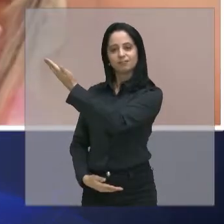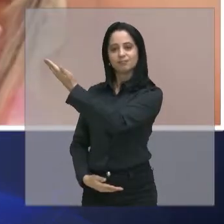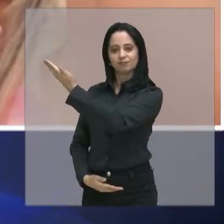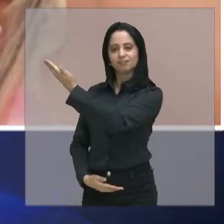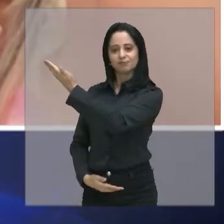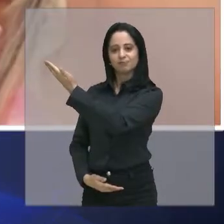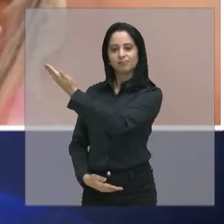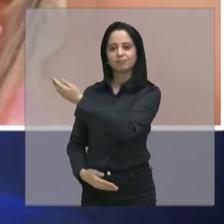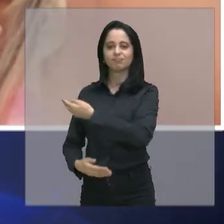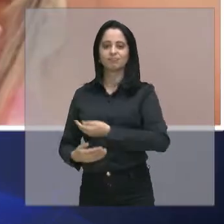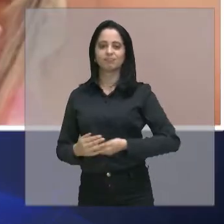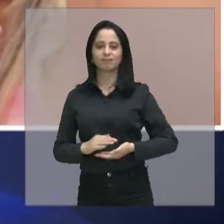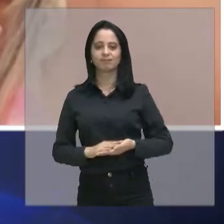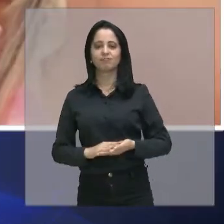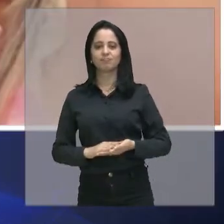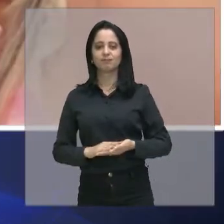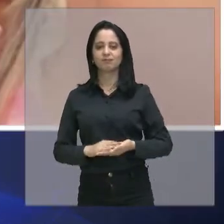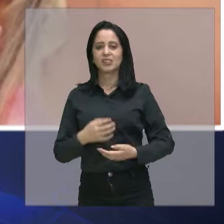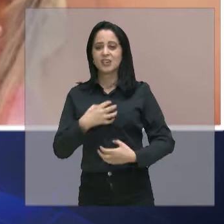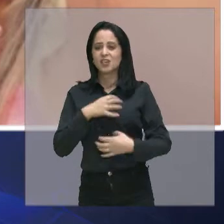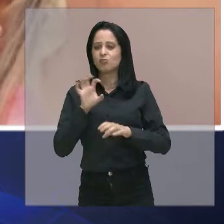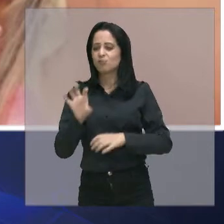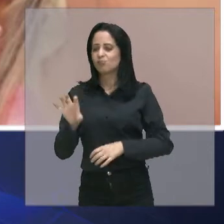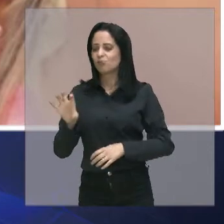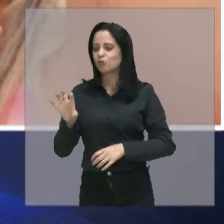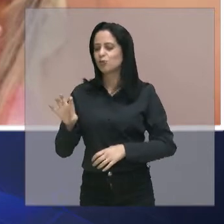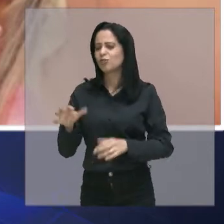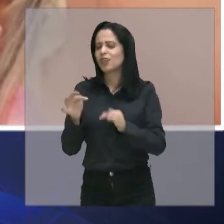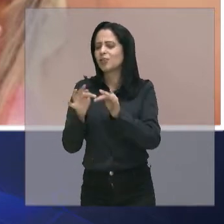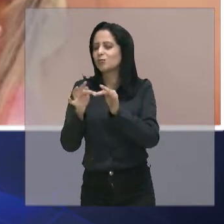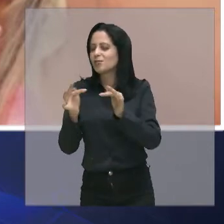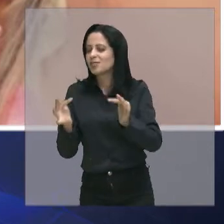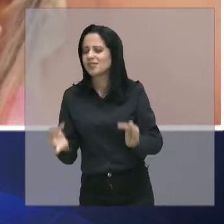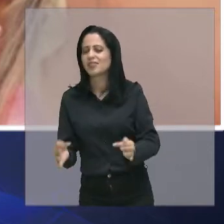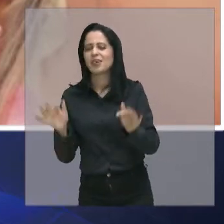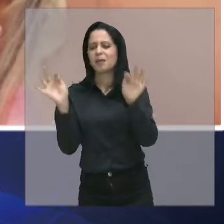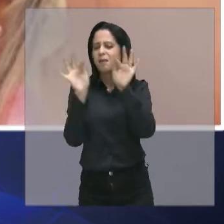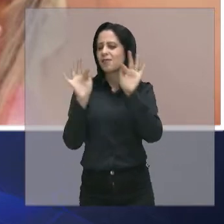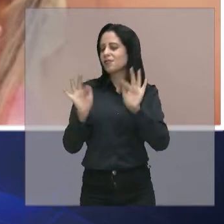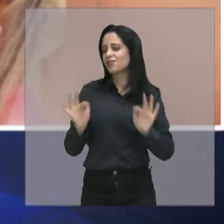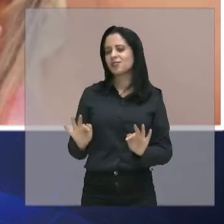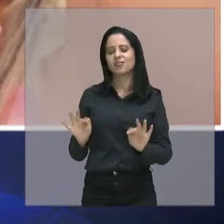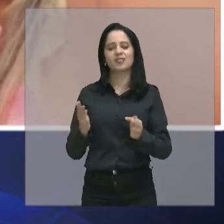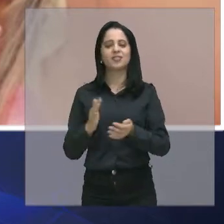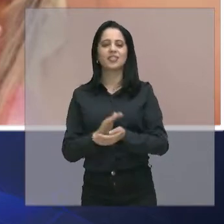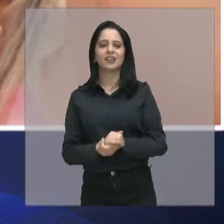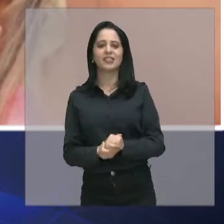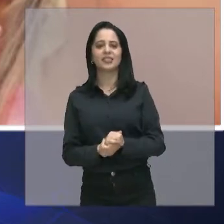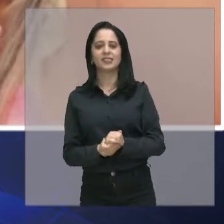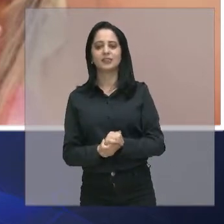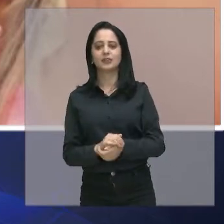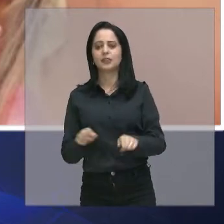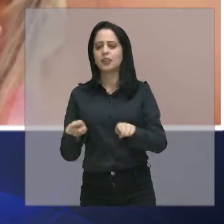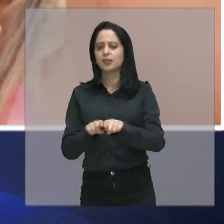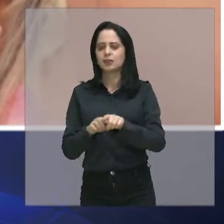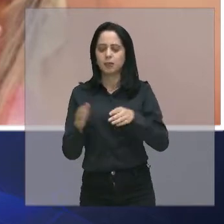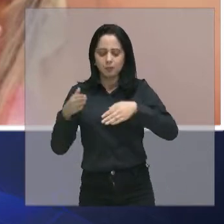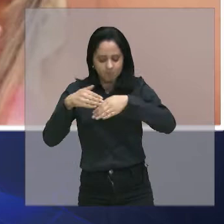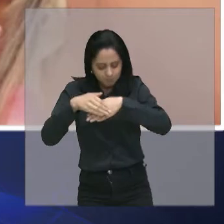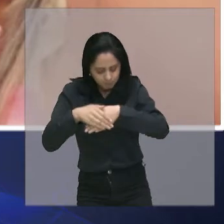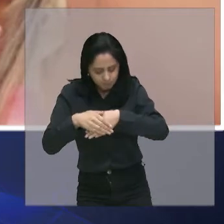pessoa muito simpática, por onde passava, contagiava todos com sua simplicidade e humildade,